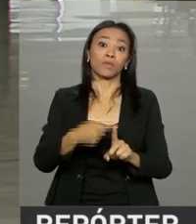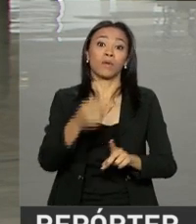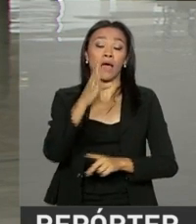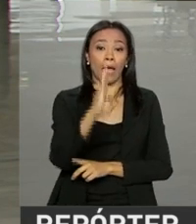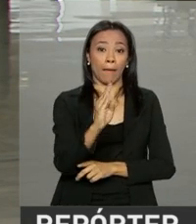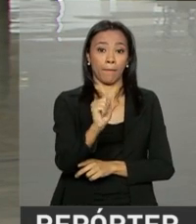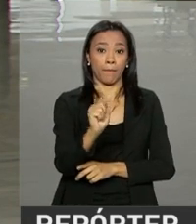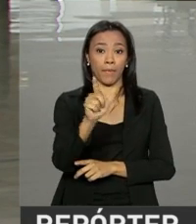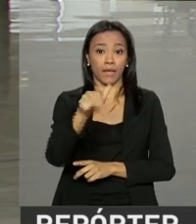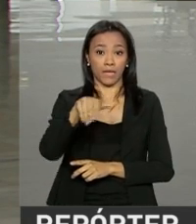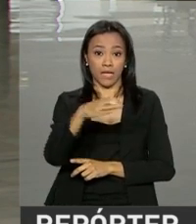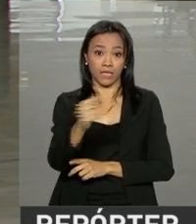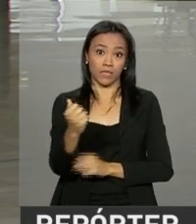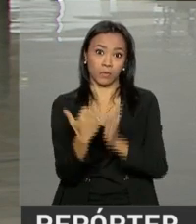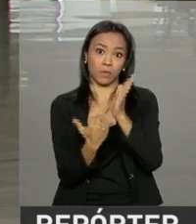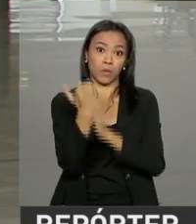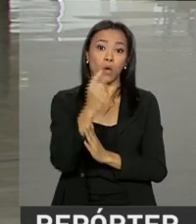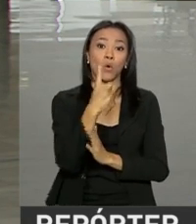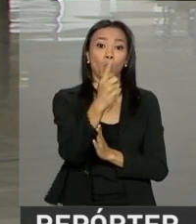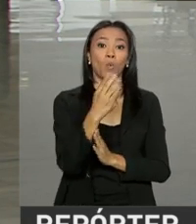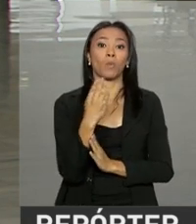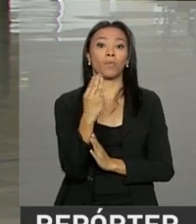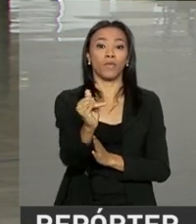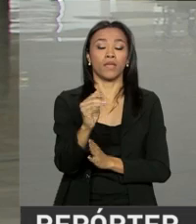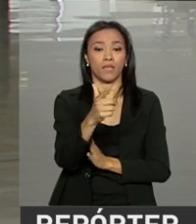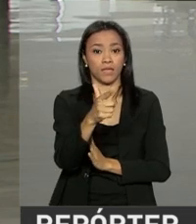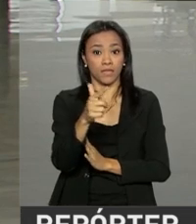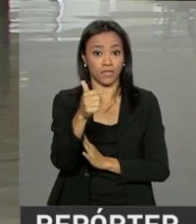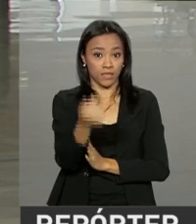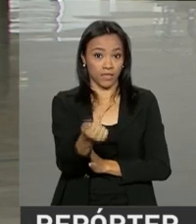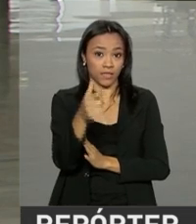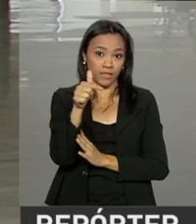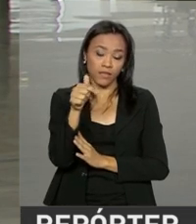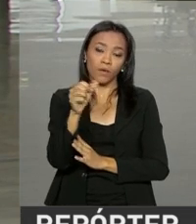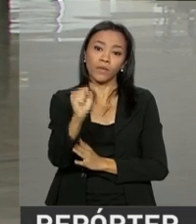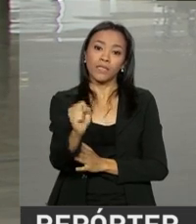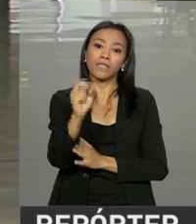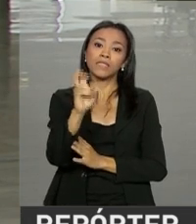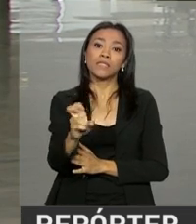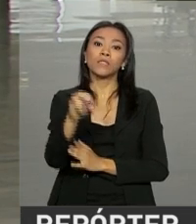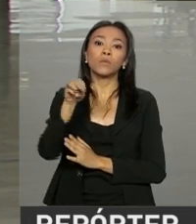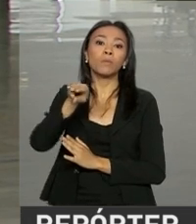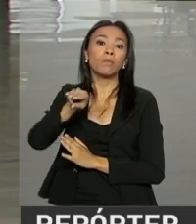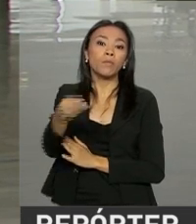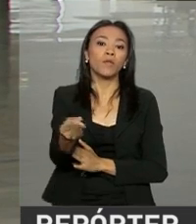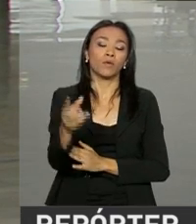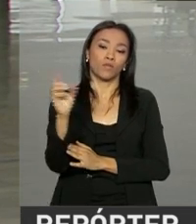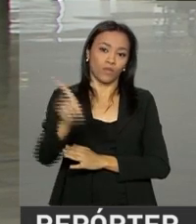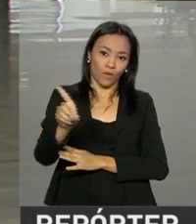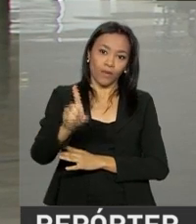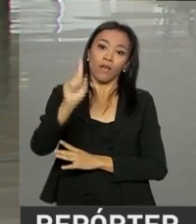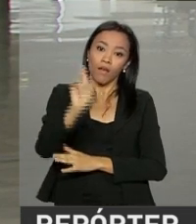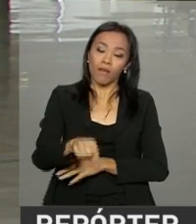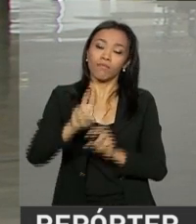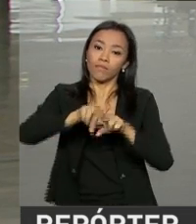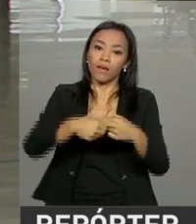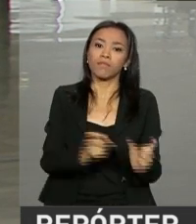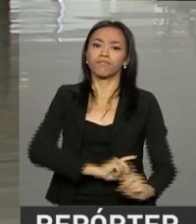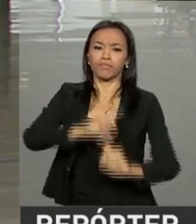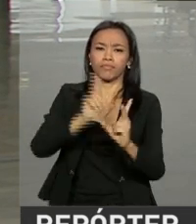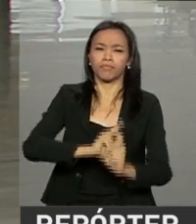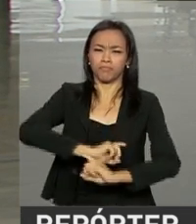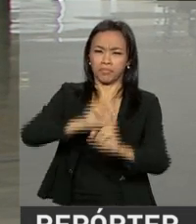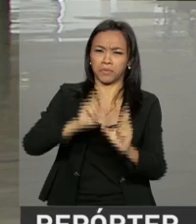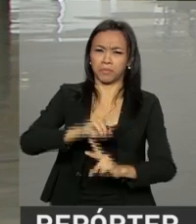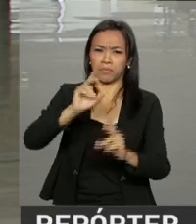um superávit de 1 bilhão e 685 milhões de dólares, resultado aí das exportações de quase